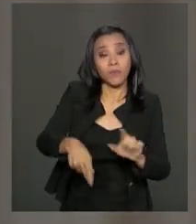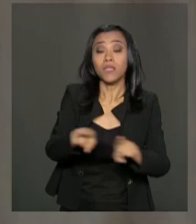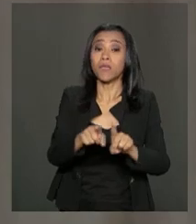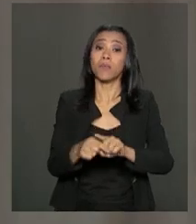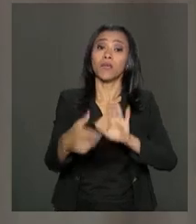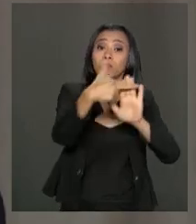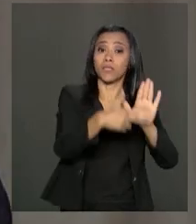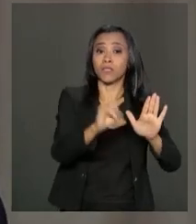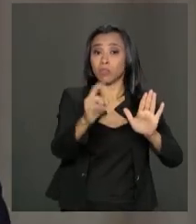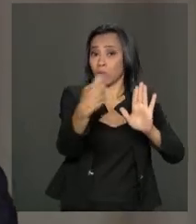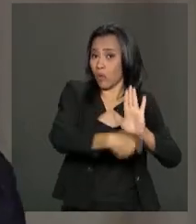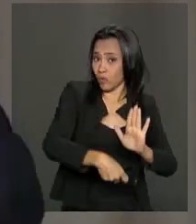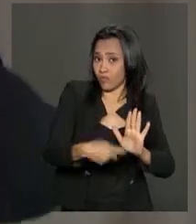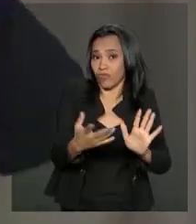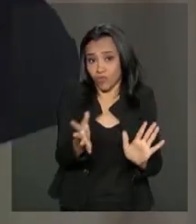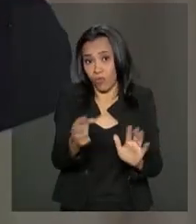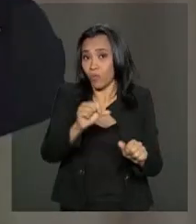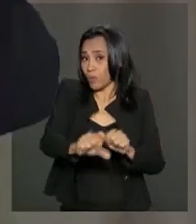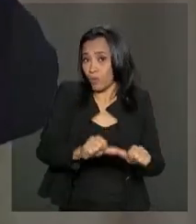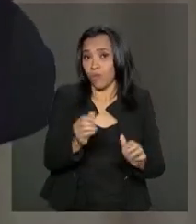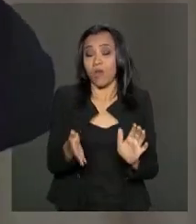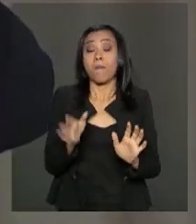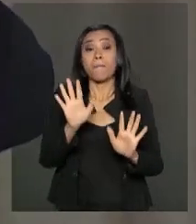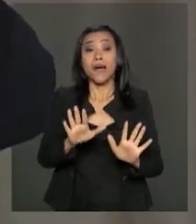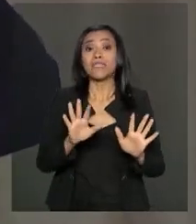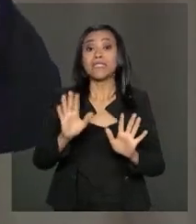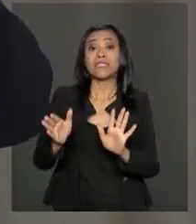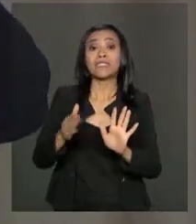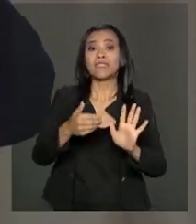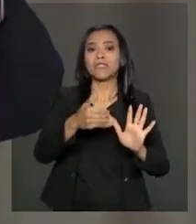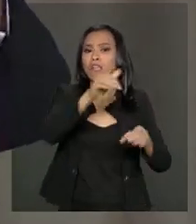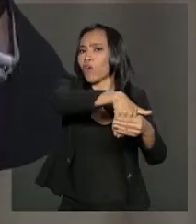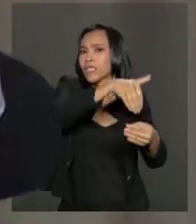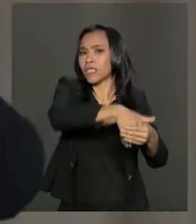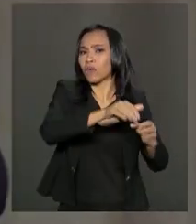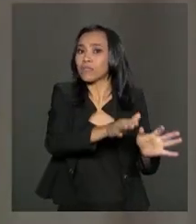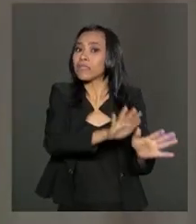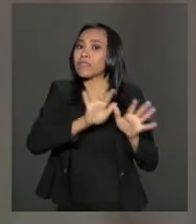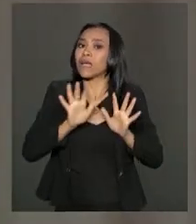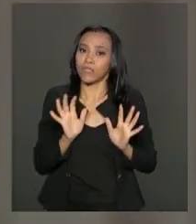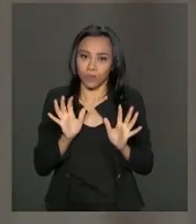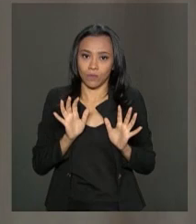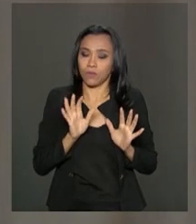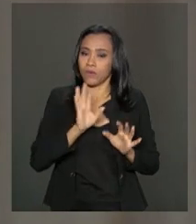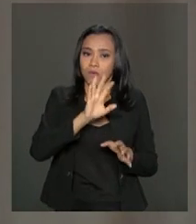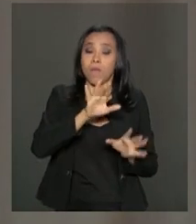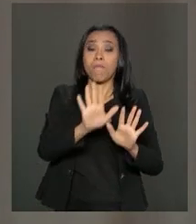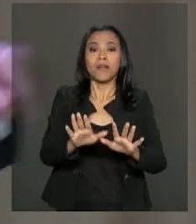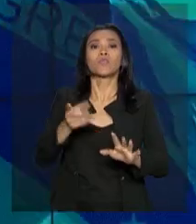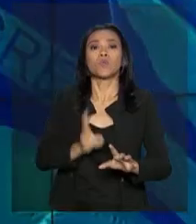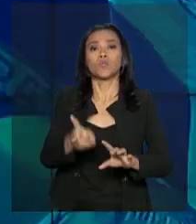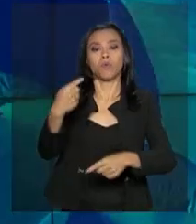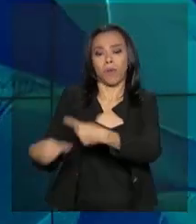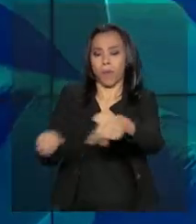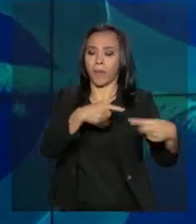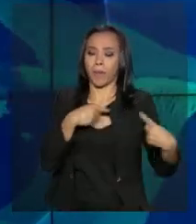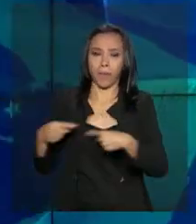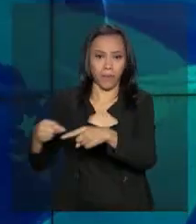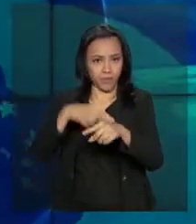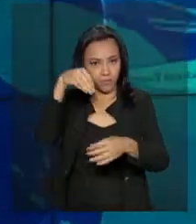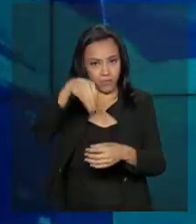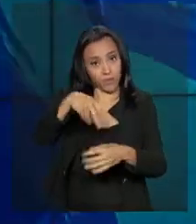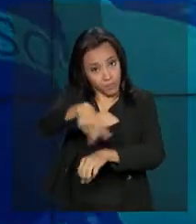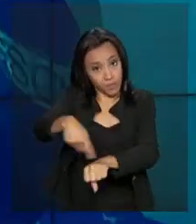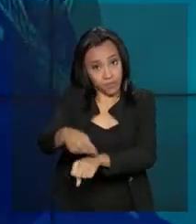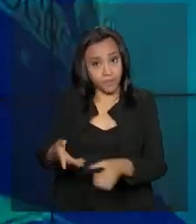reforma da previdência saiu da pauta legislativa mas não saiu da pauta política do país o